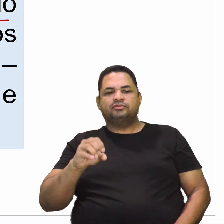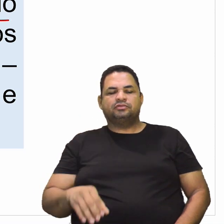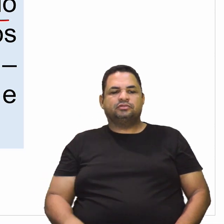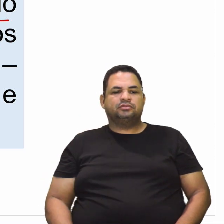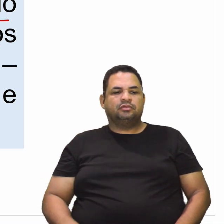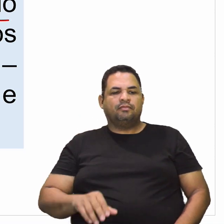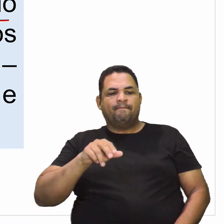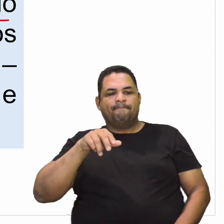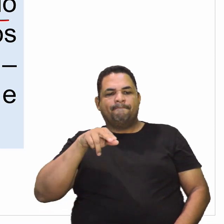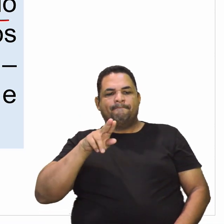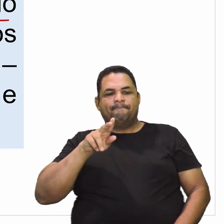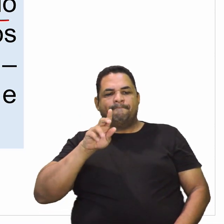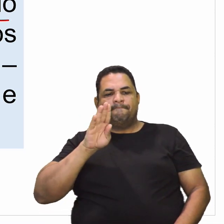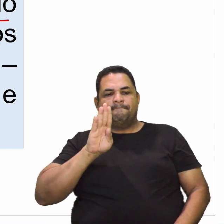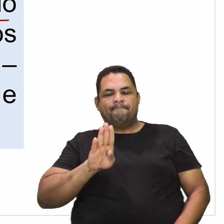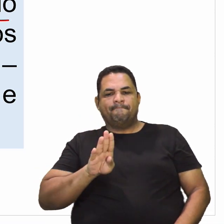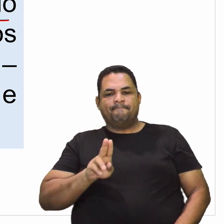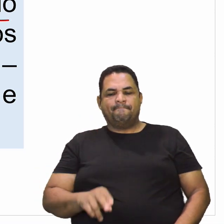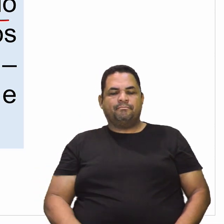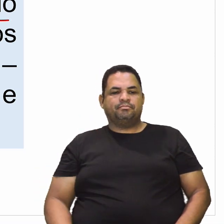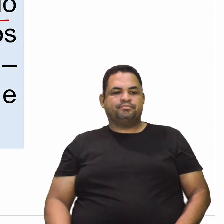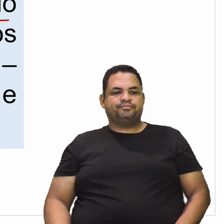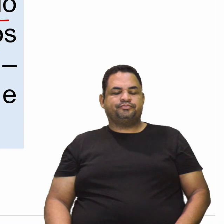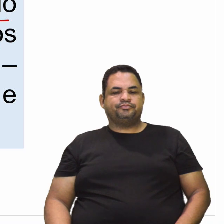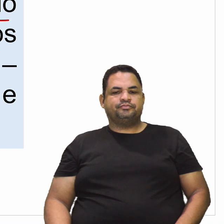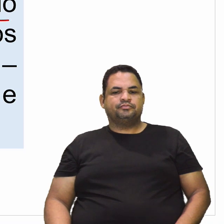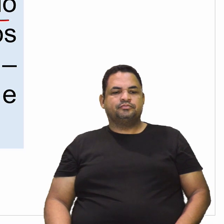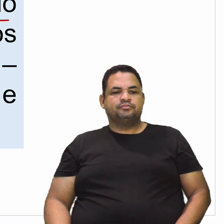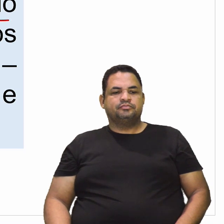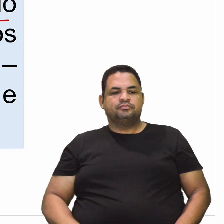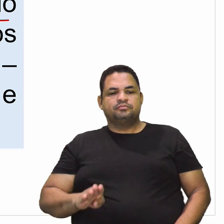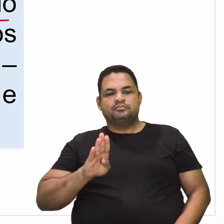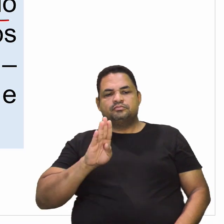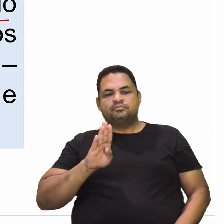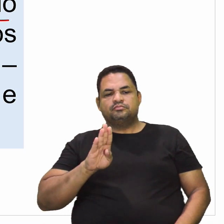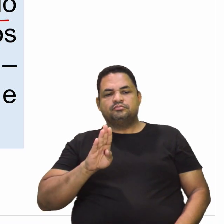suevos, deixa eu colocar aqui um hífen, suevos,